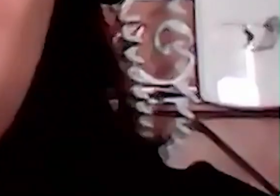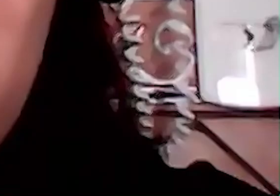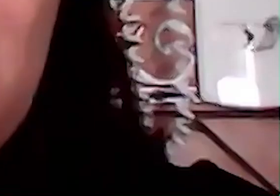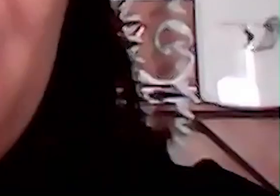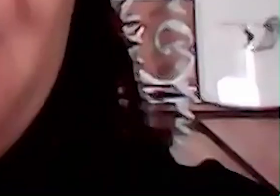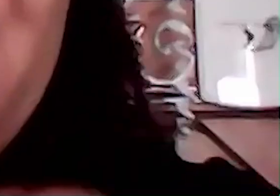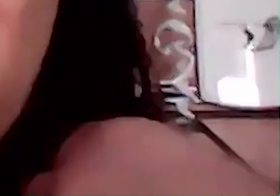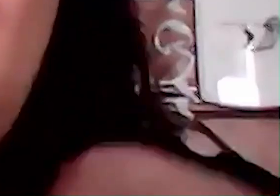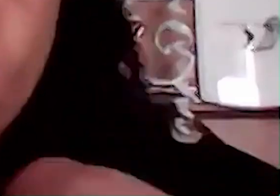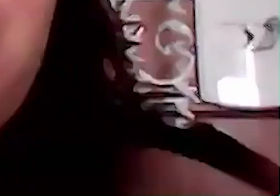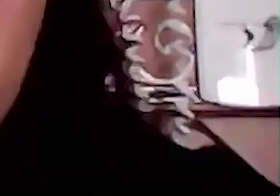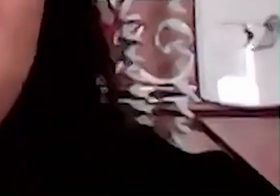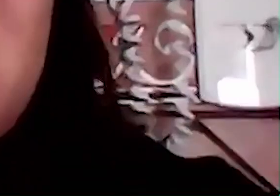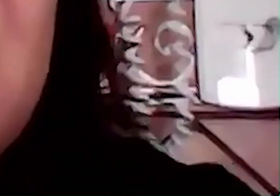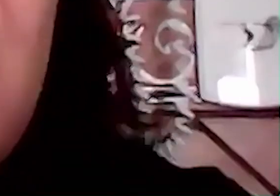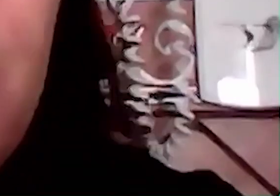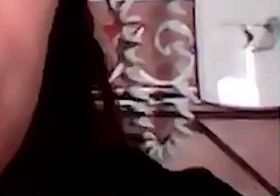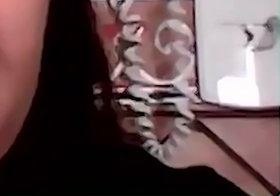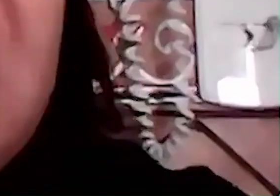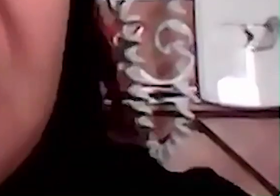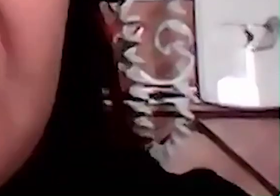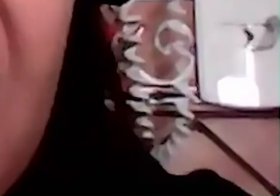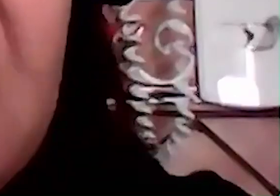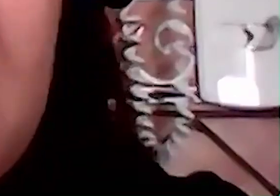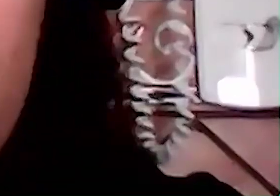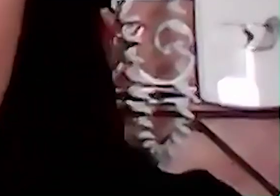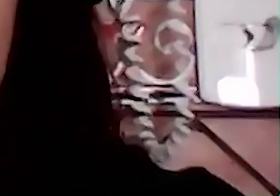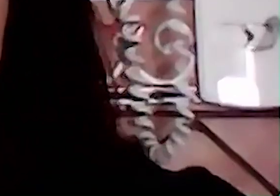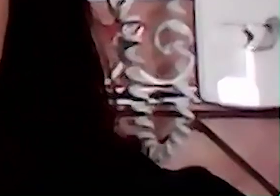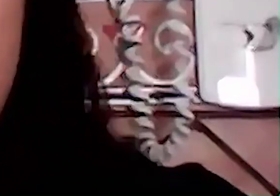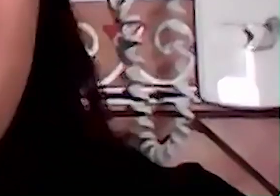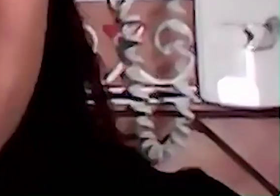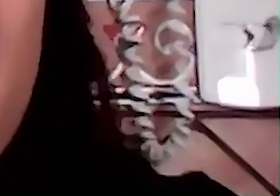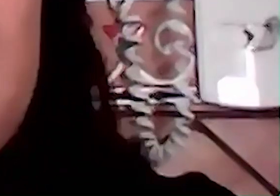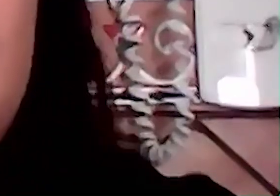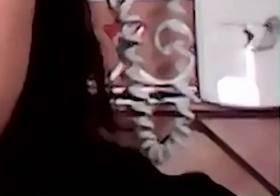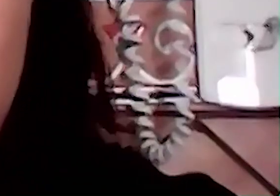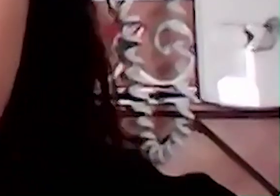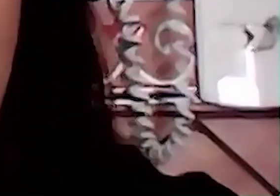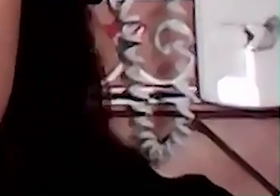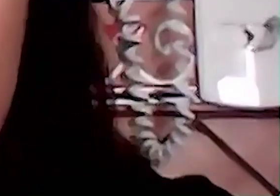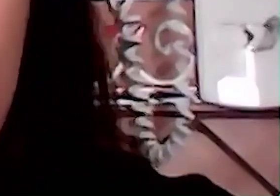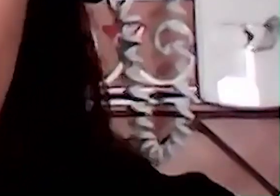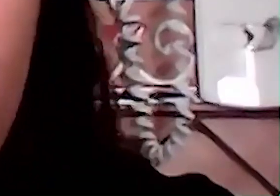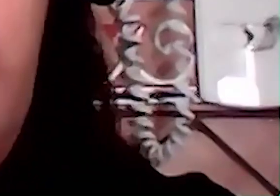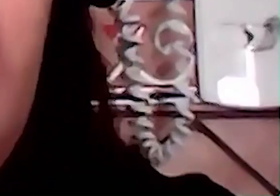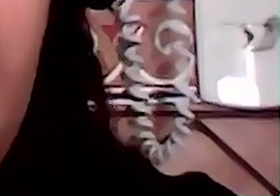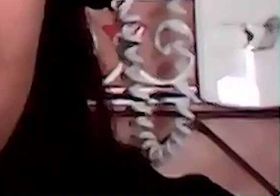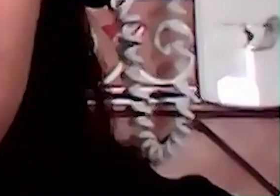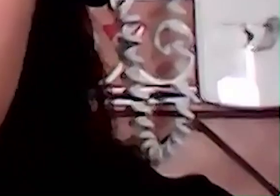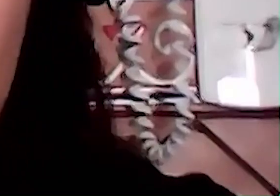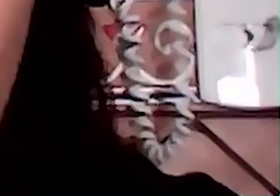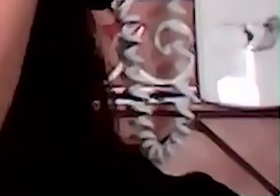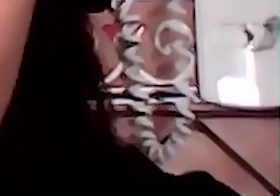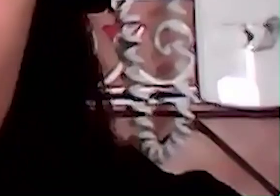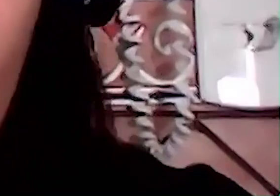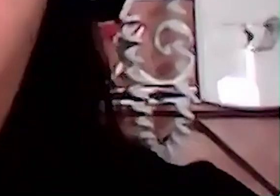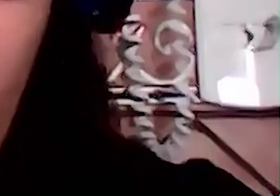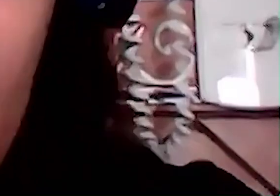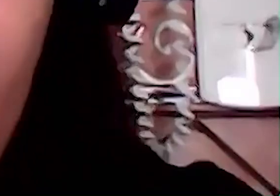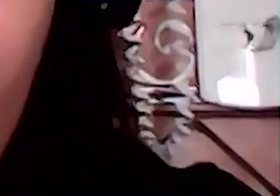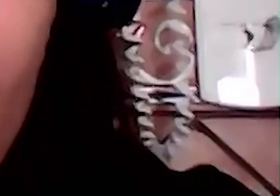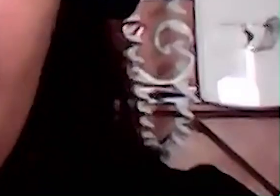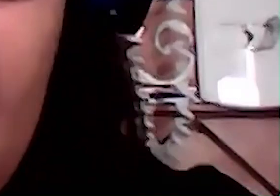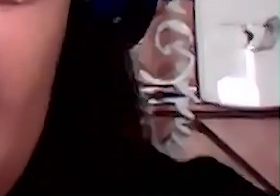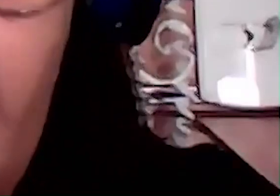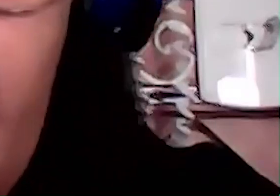grandes muito muito aprofundadas muito pesquisadas e enriquecem demais e tem o poder eh e